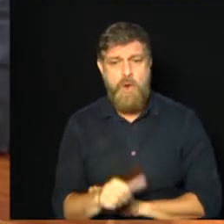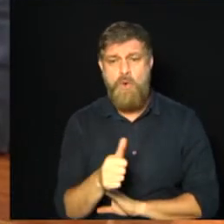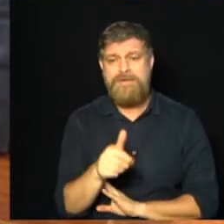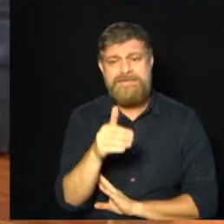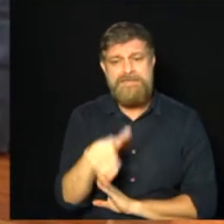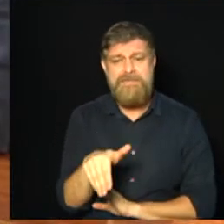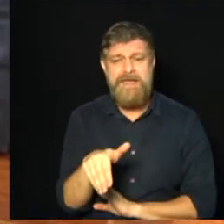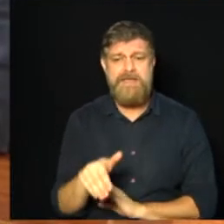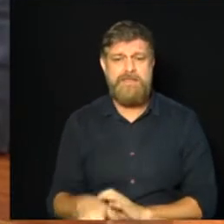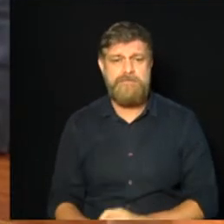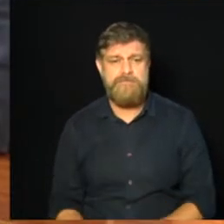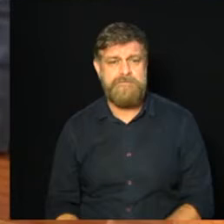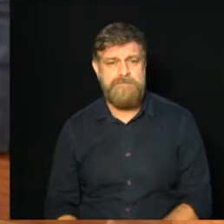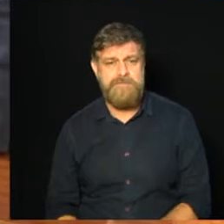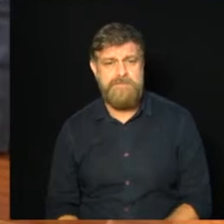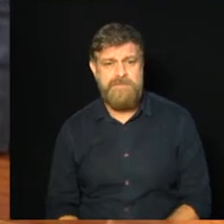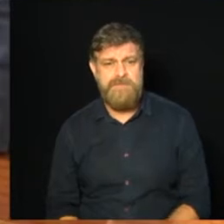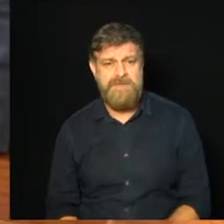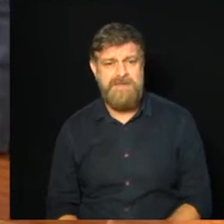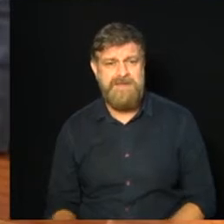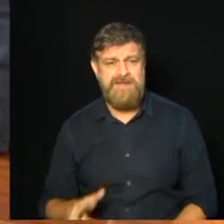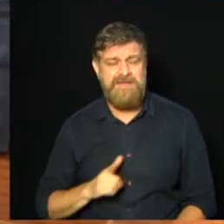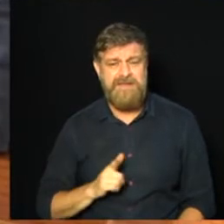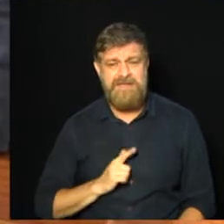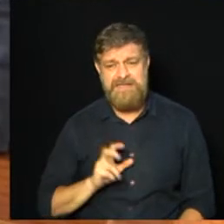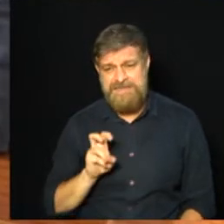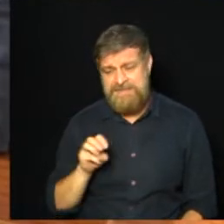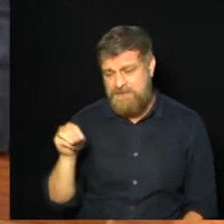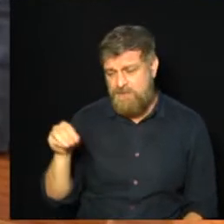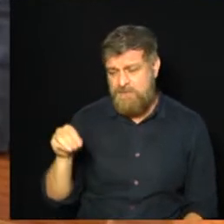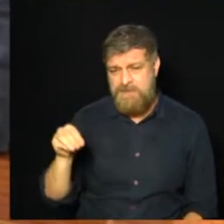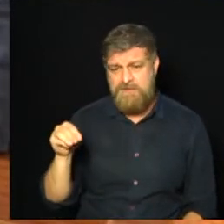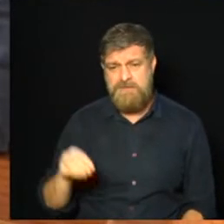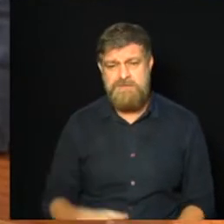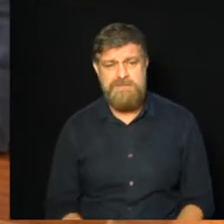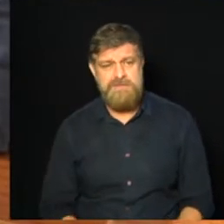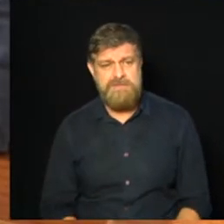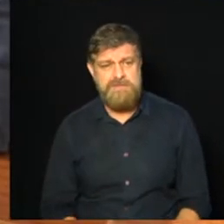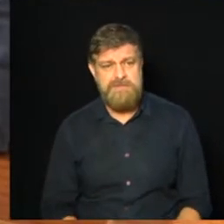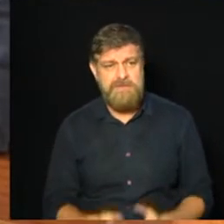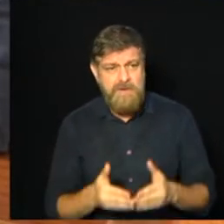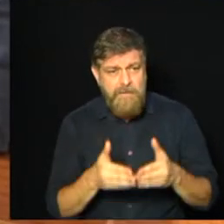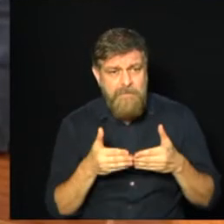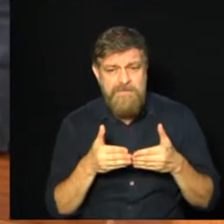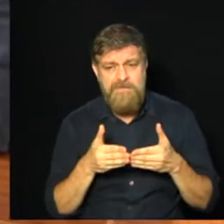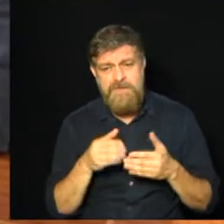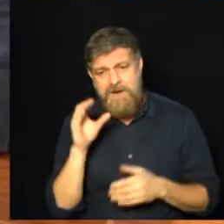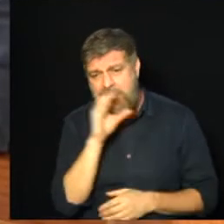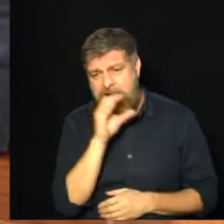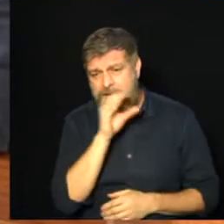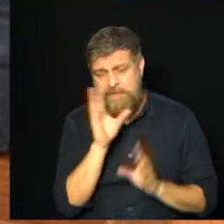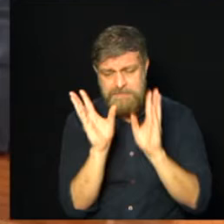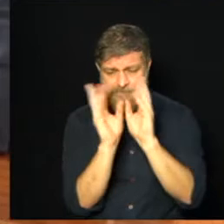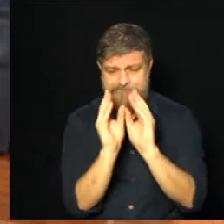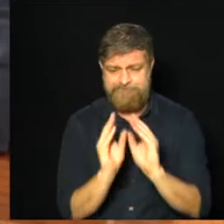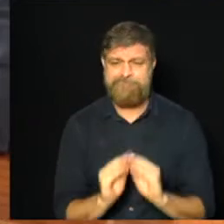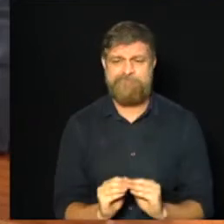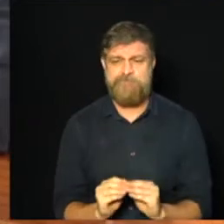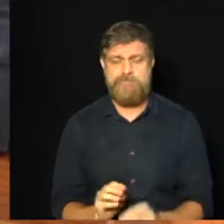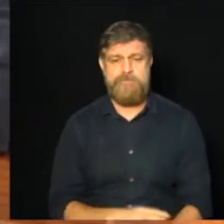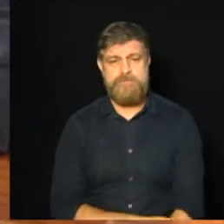11h30, com tolerância, acho que de uns 5 ou 10 minutos, então vamos ser bem sucintos nas